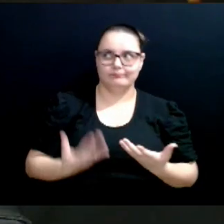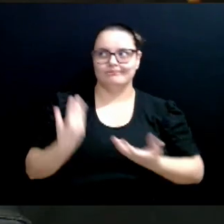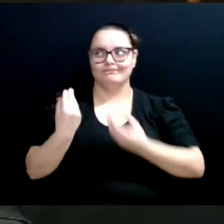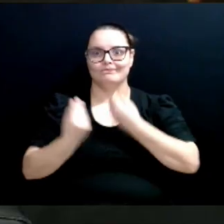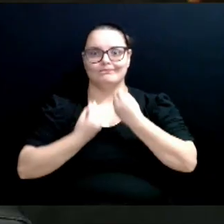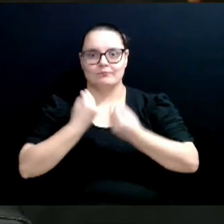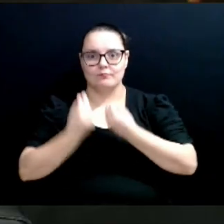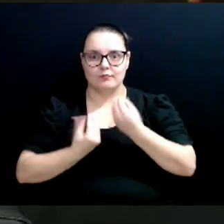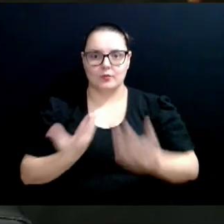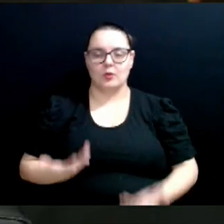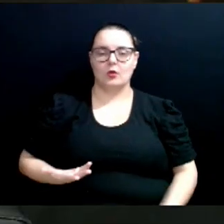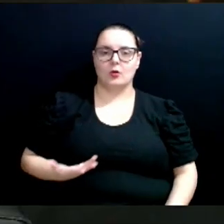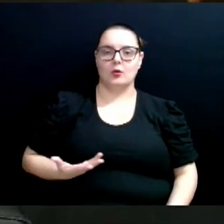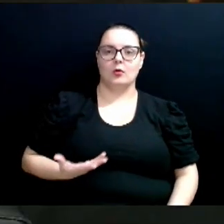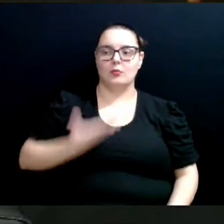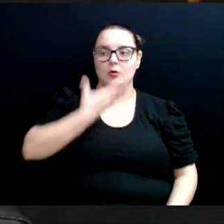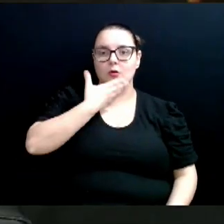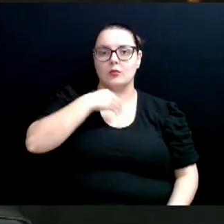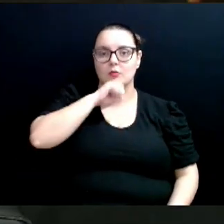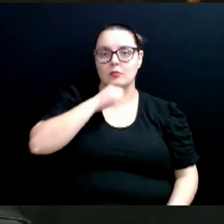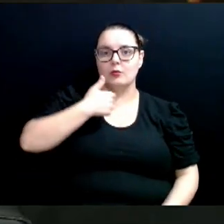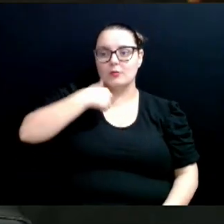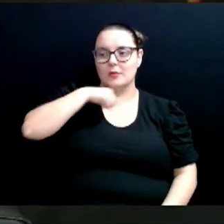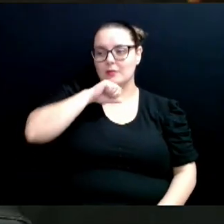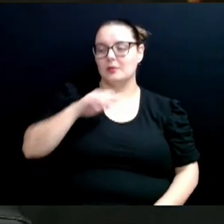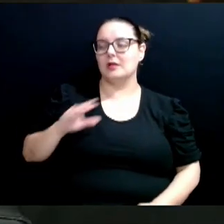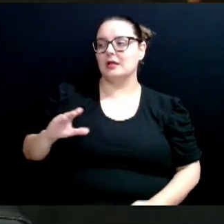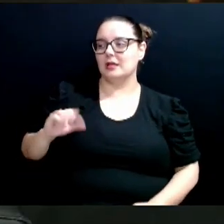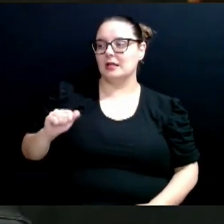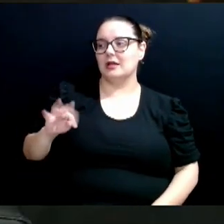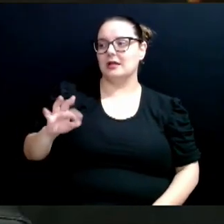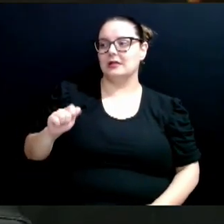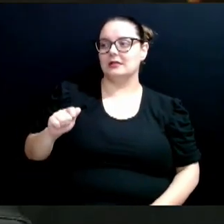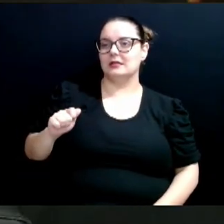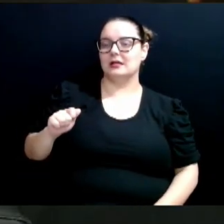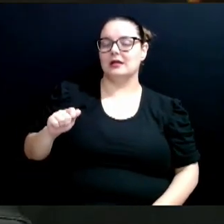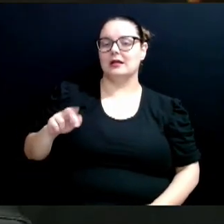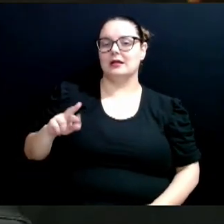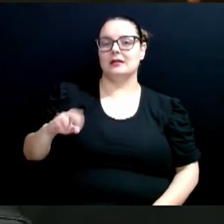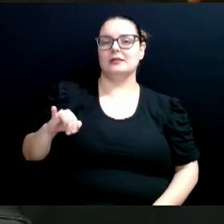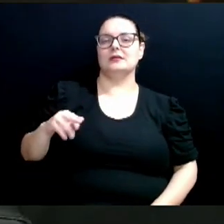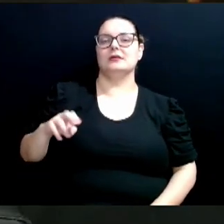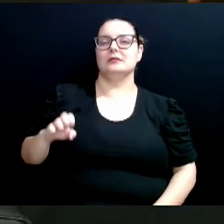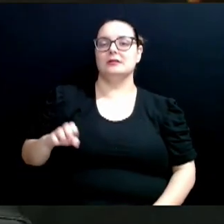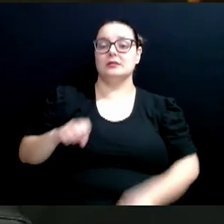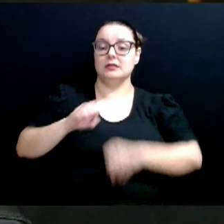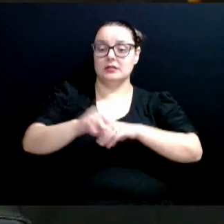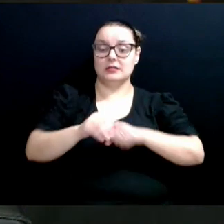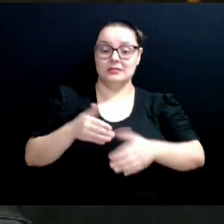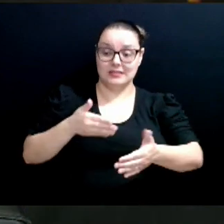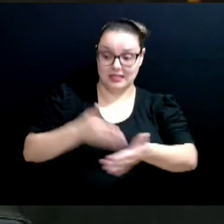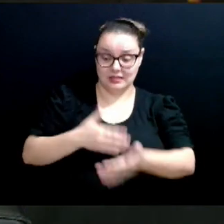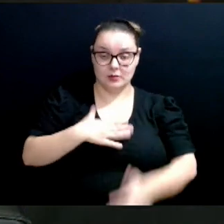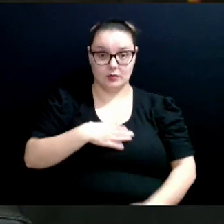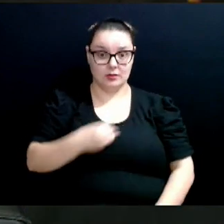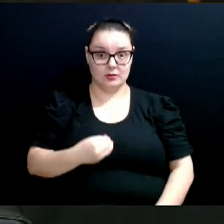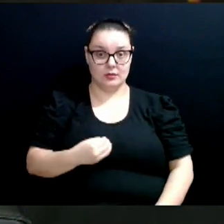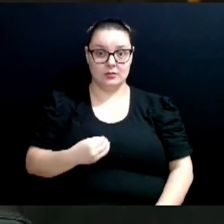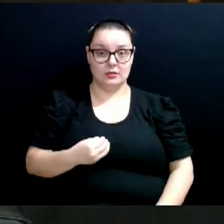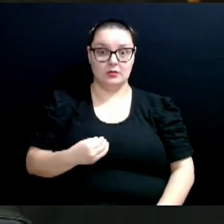pais, Catarine, podem ensinar limites para os filhos sem cair